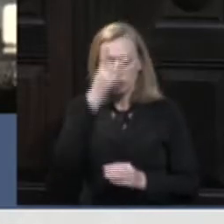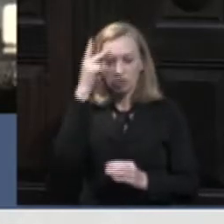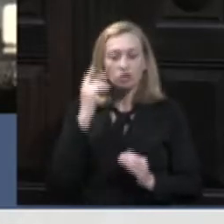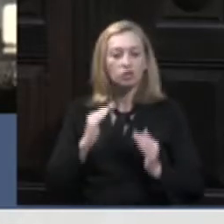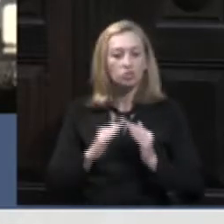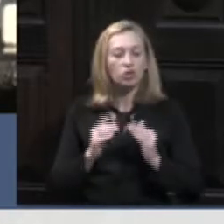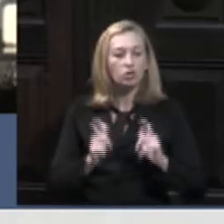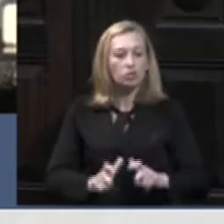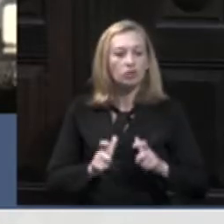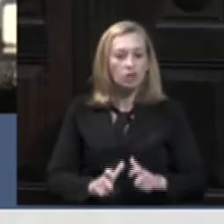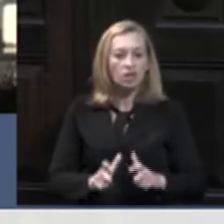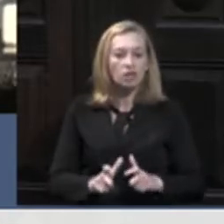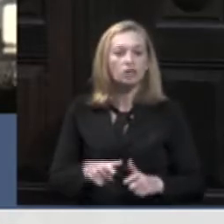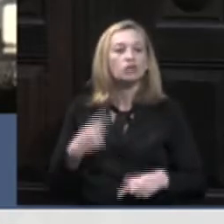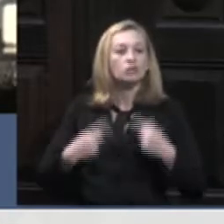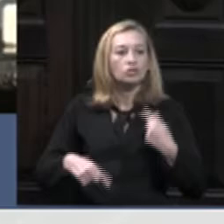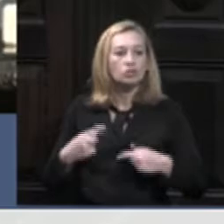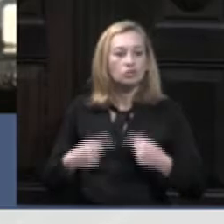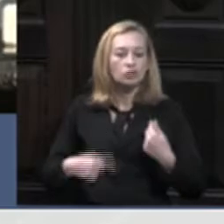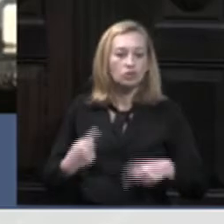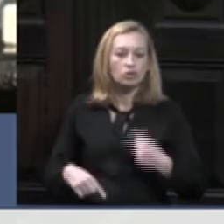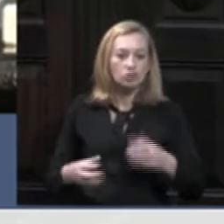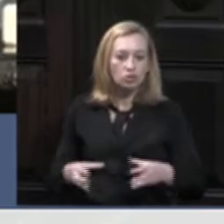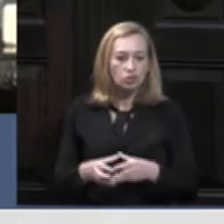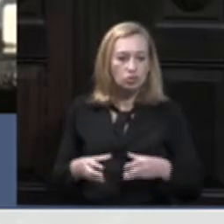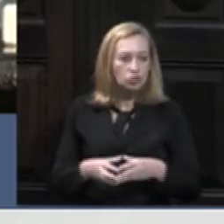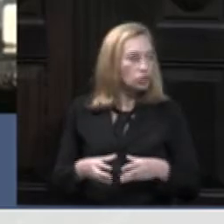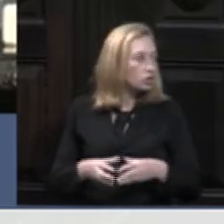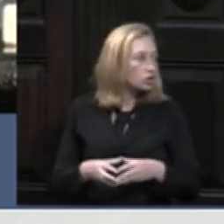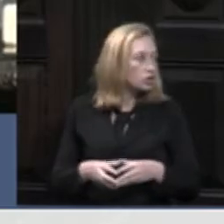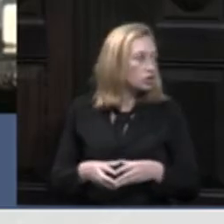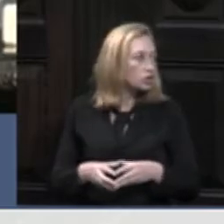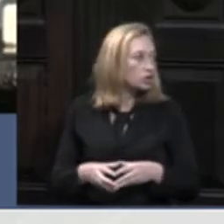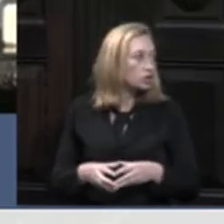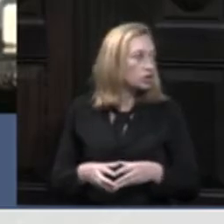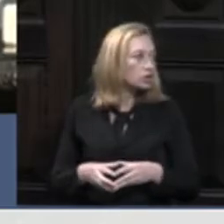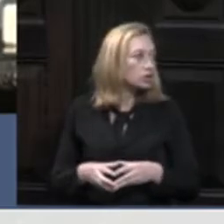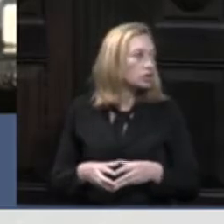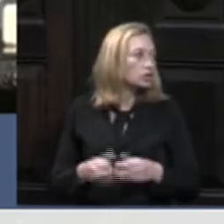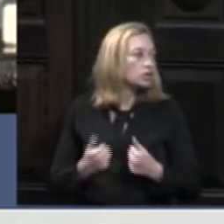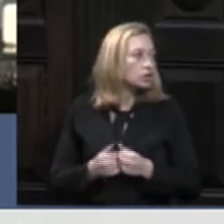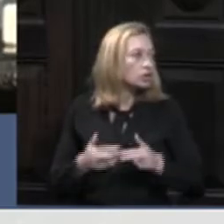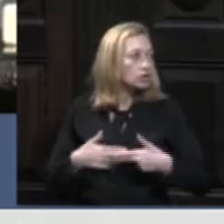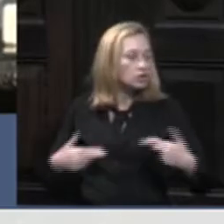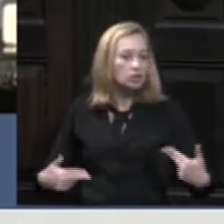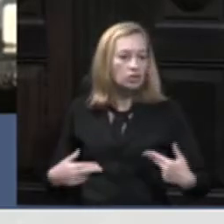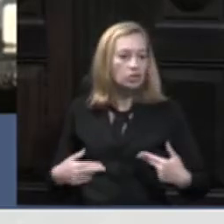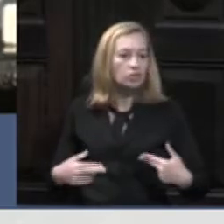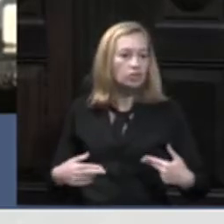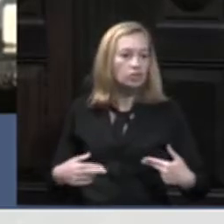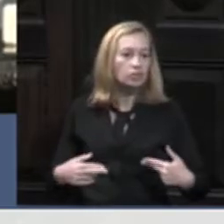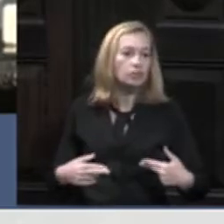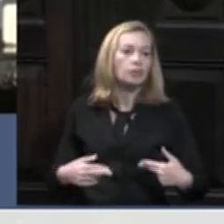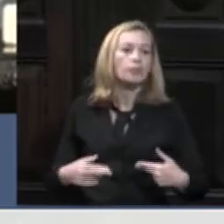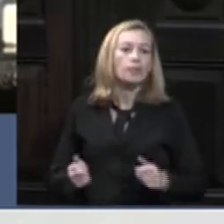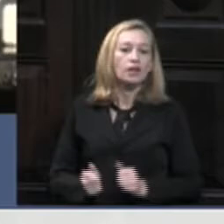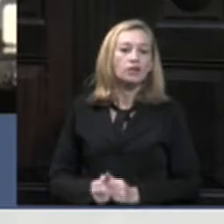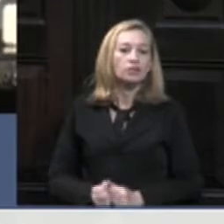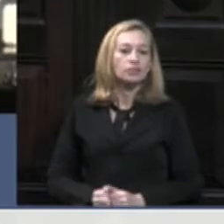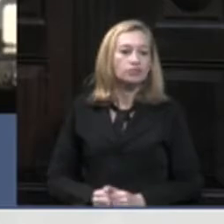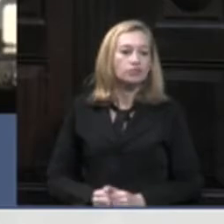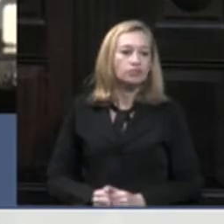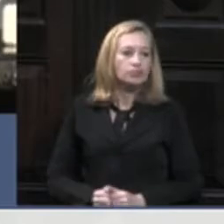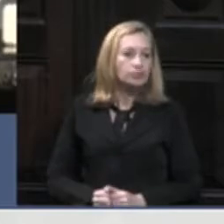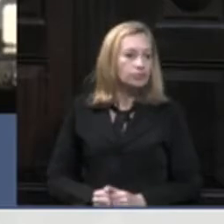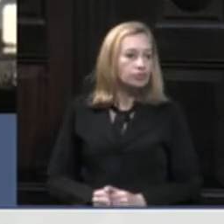de pareceres das comissões de Constituição, Justiça e Assuntos Municipais, Desenvolvimento Regional, de Transporte, de Orçamento, Finanças, Fiscalização Financeira e Controle. Para emitir